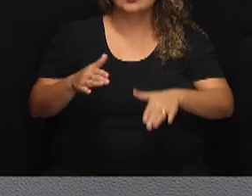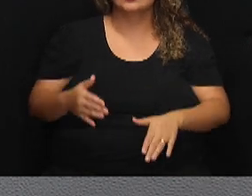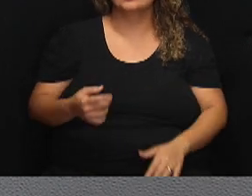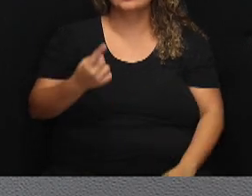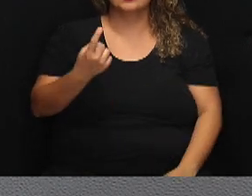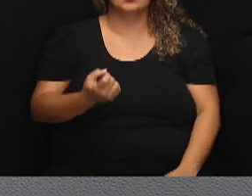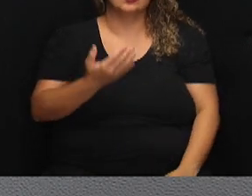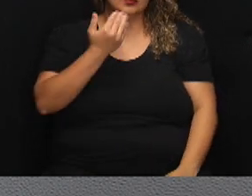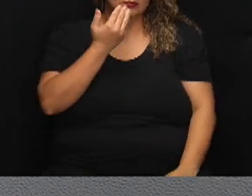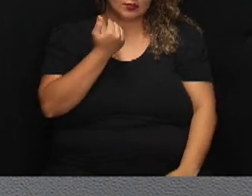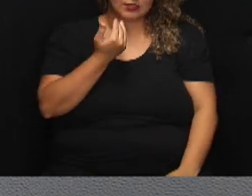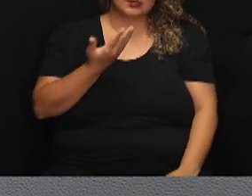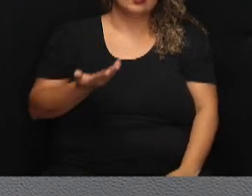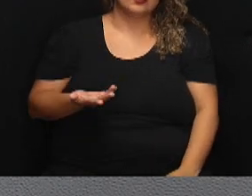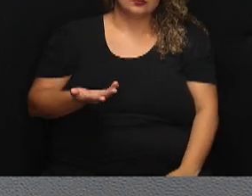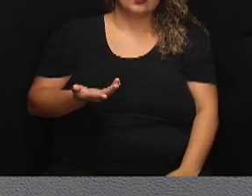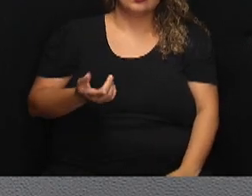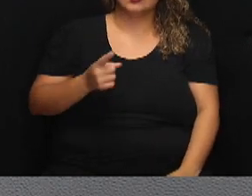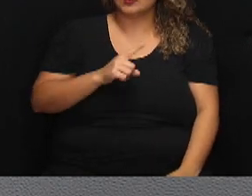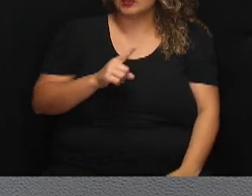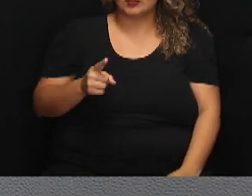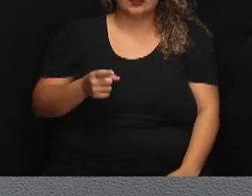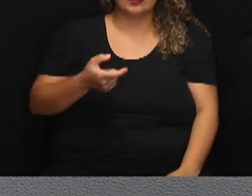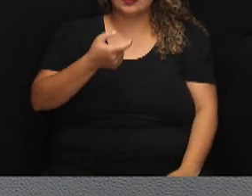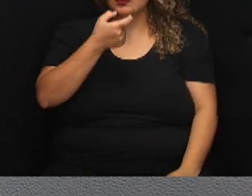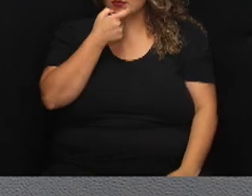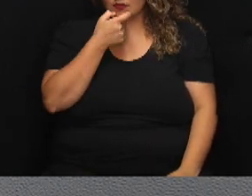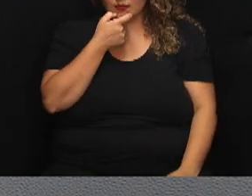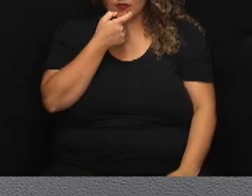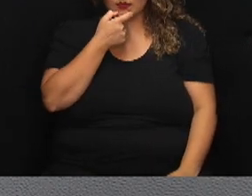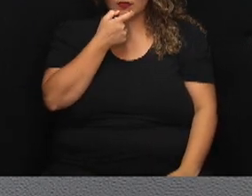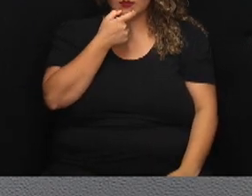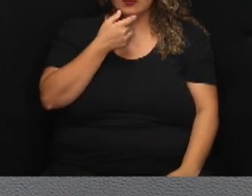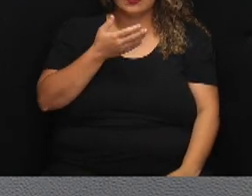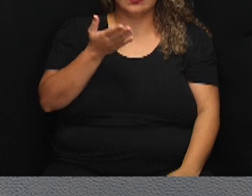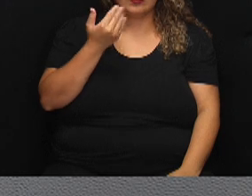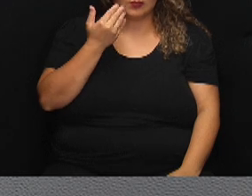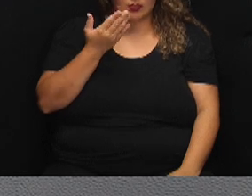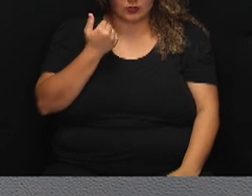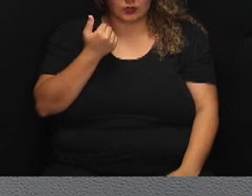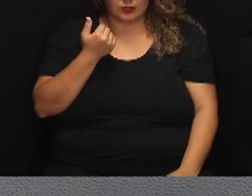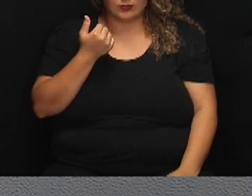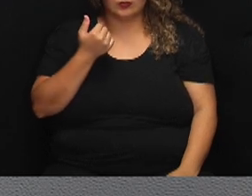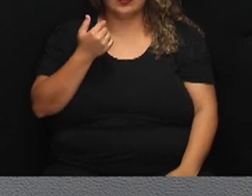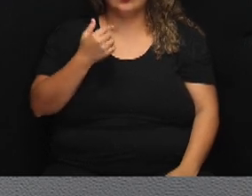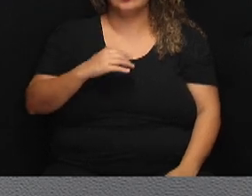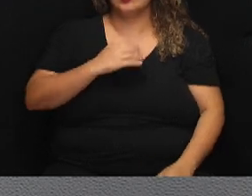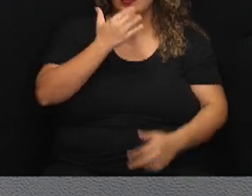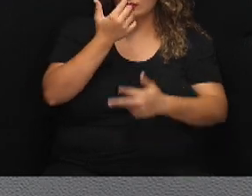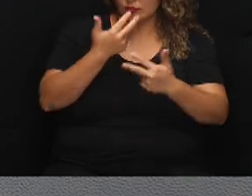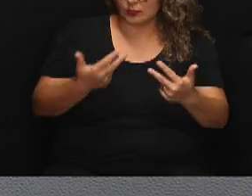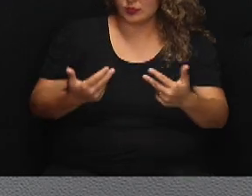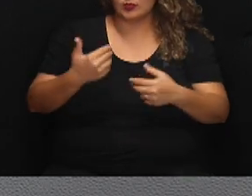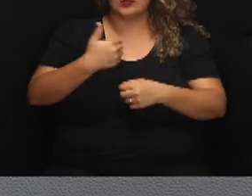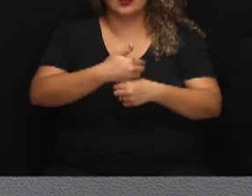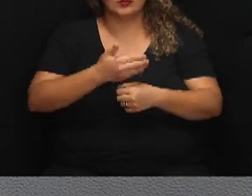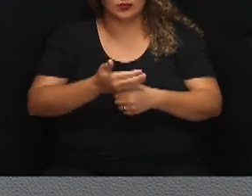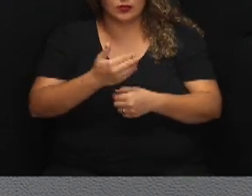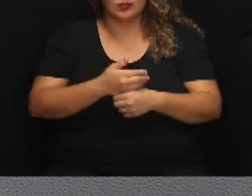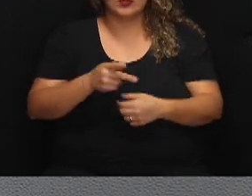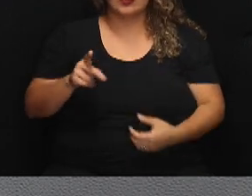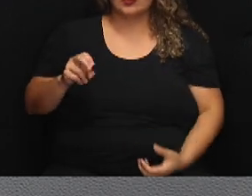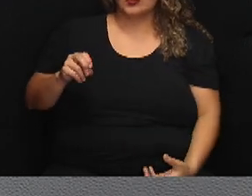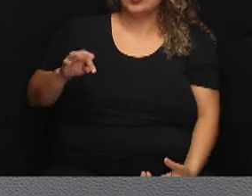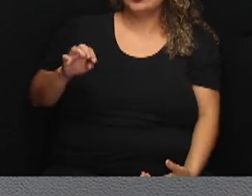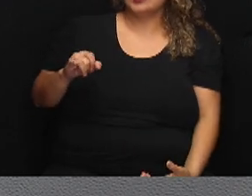única refeição, que não era bolacha, que uma refeição com fruta, com verdura, com